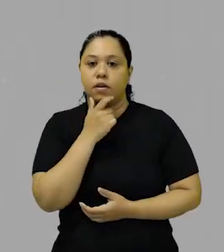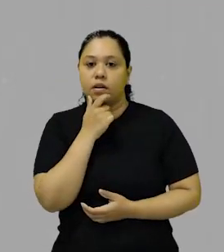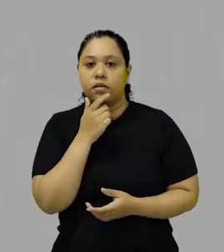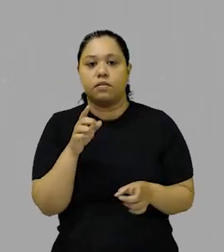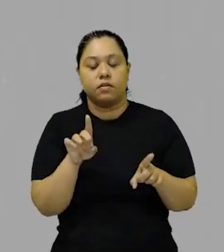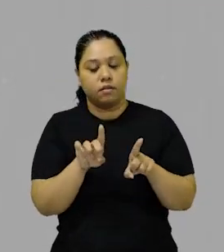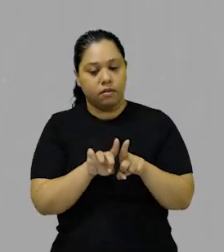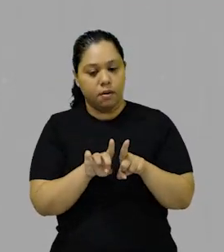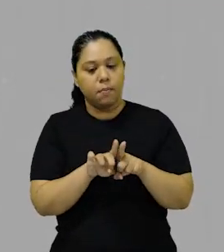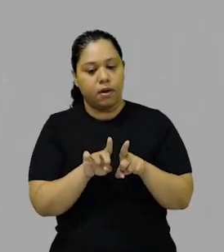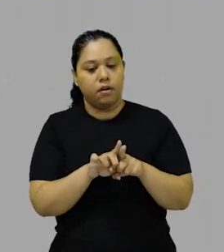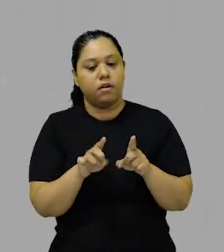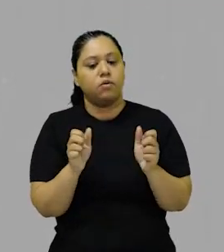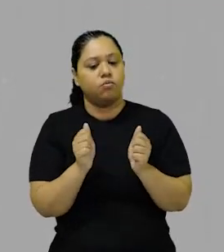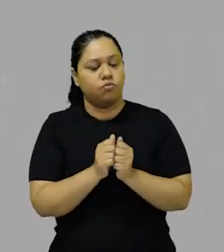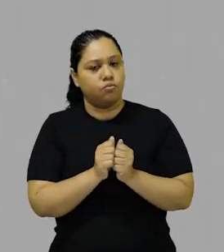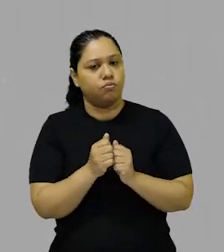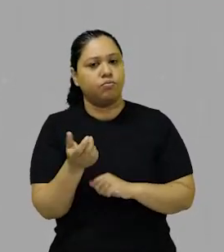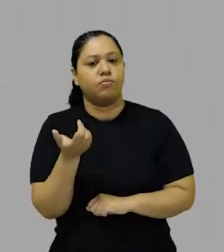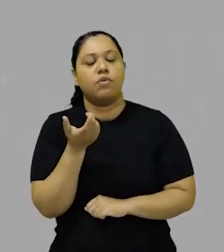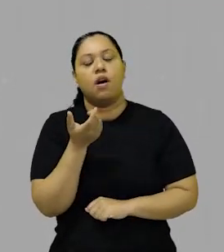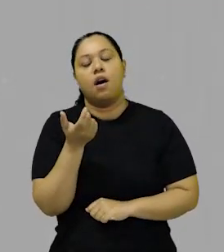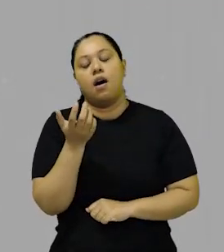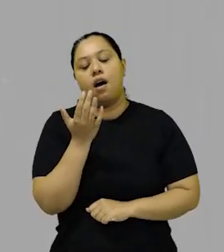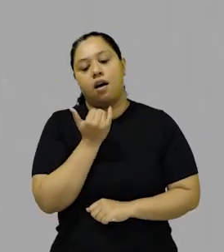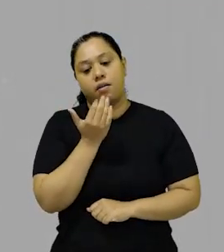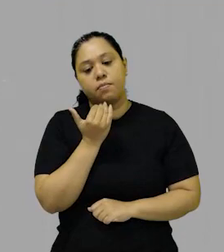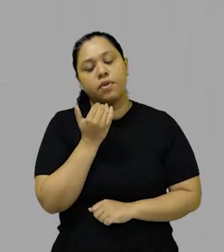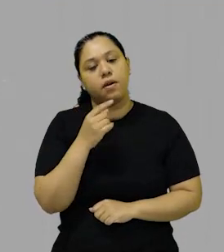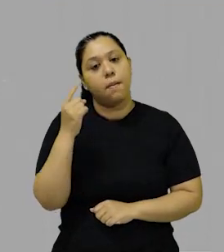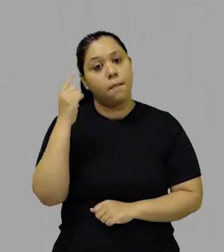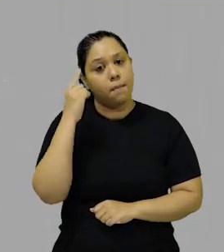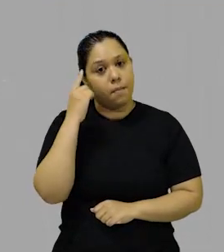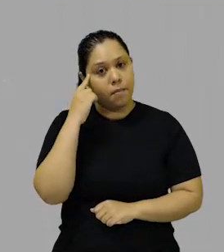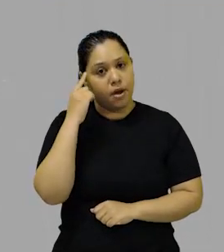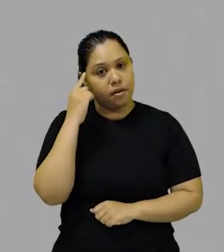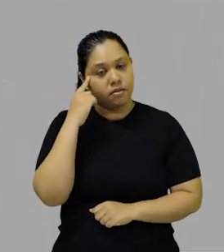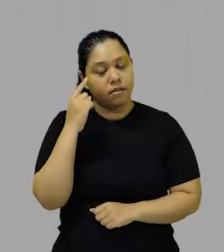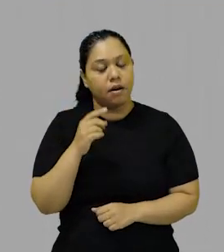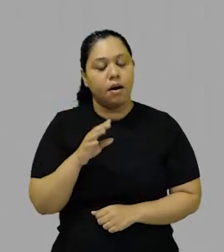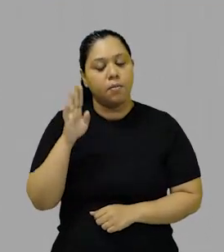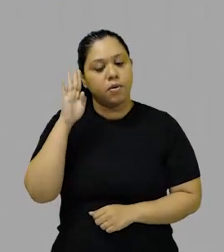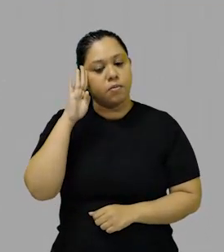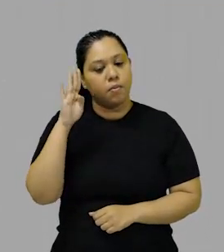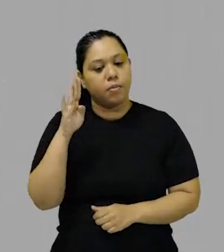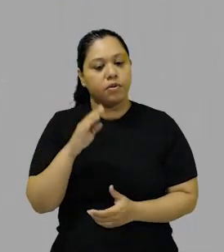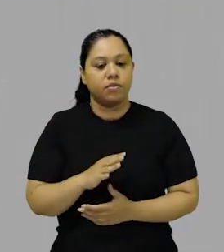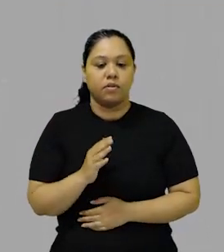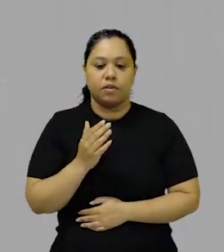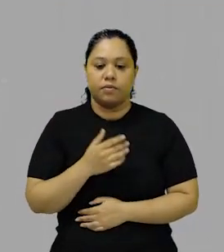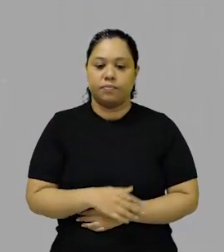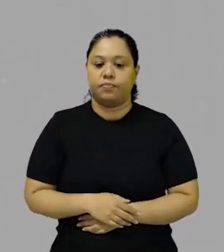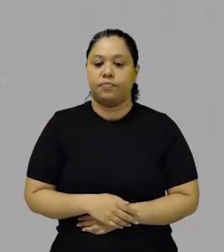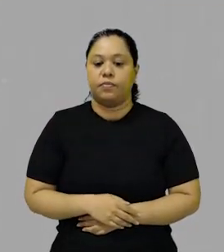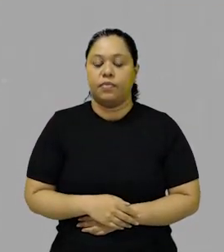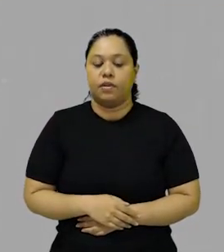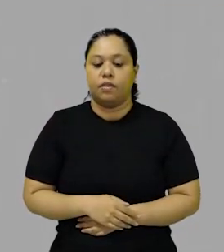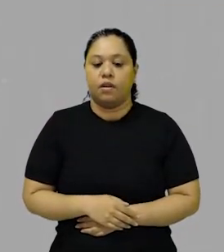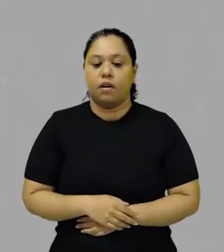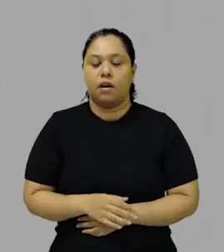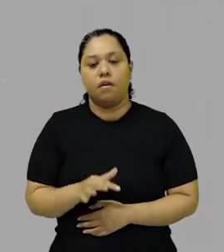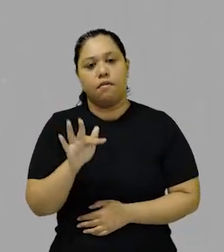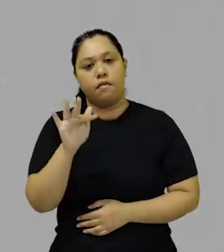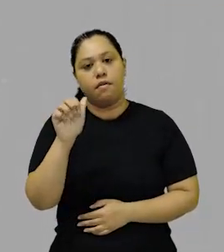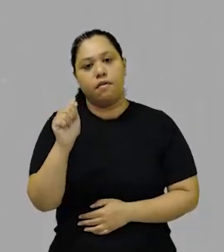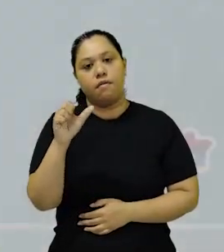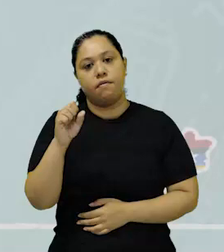da nossa alimentação, quando você pensa principalmente nos fast foods, que são alimentos que trazem bastante a influência da